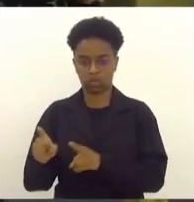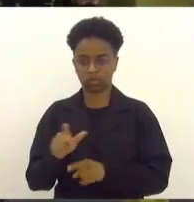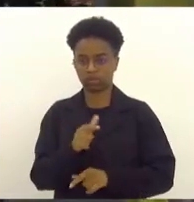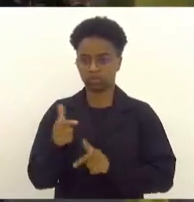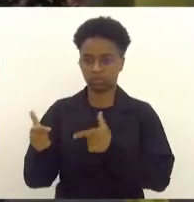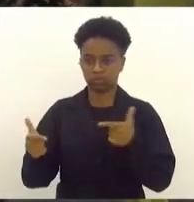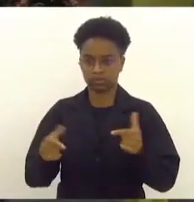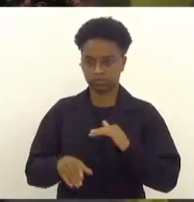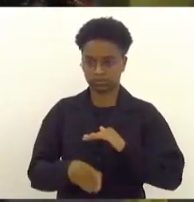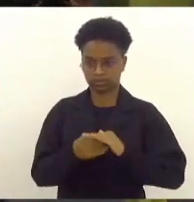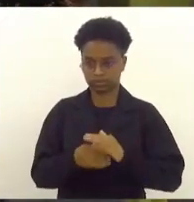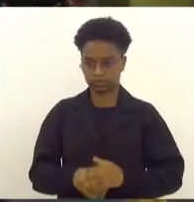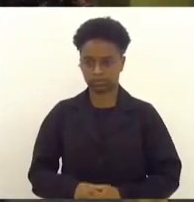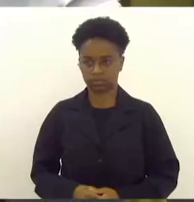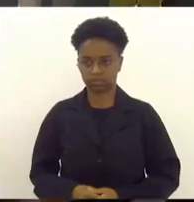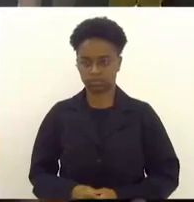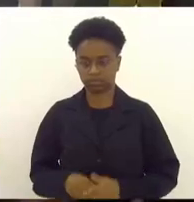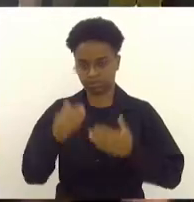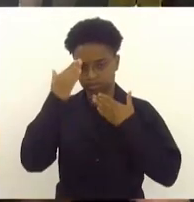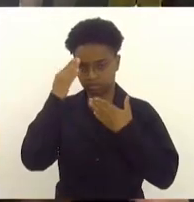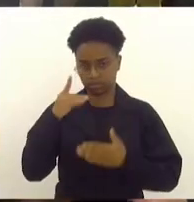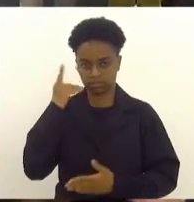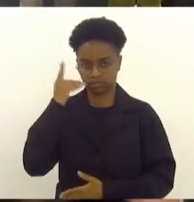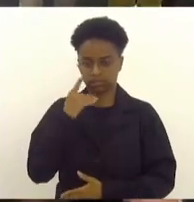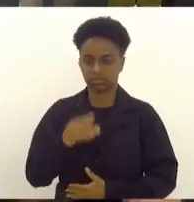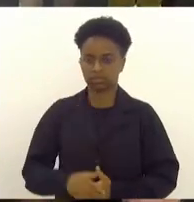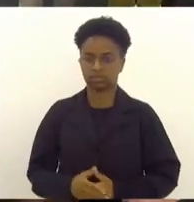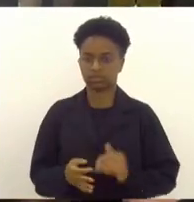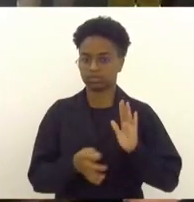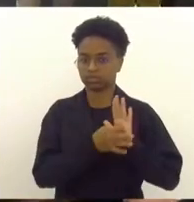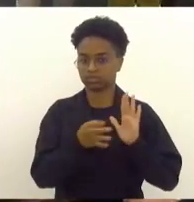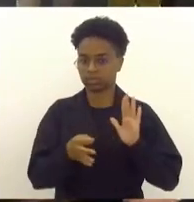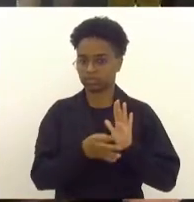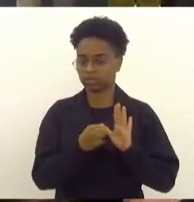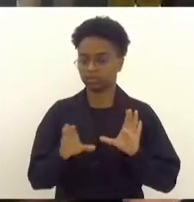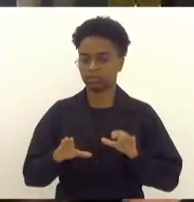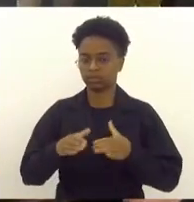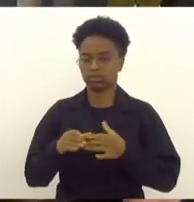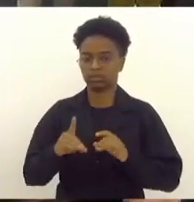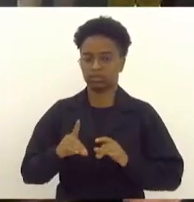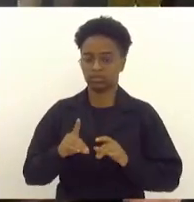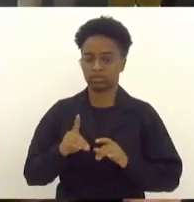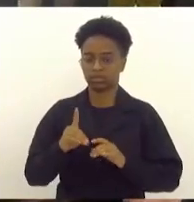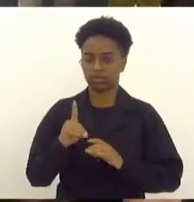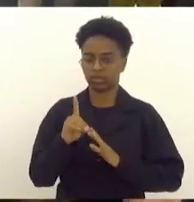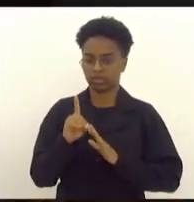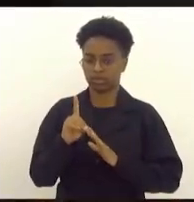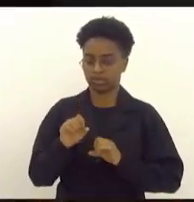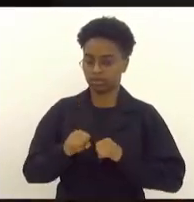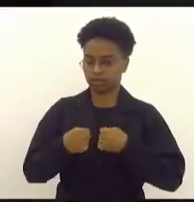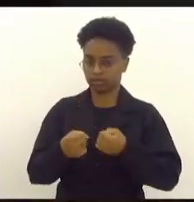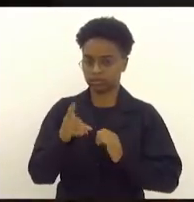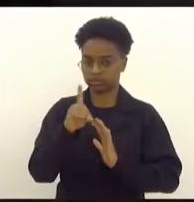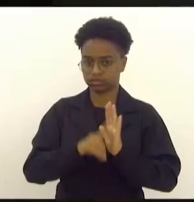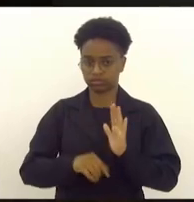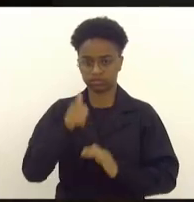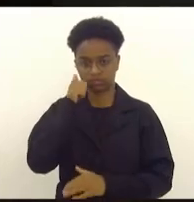presentes Obrigado Deputado para emitir parecer pela comissão de defesa dos direitos da mulher